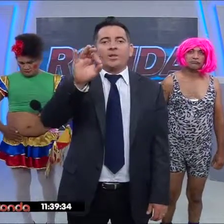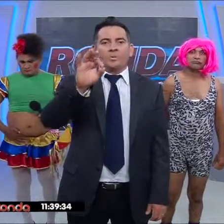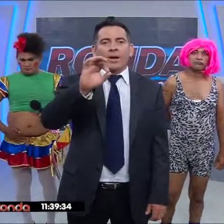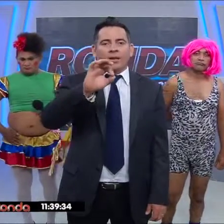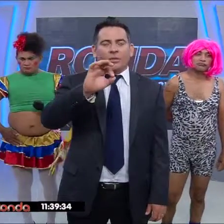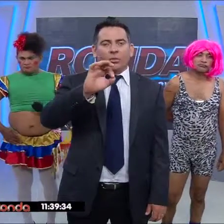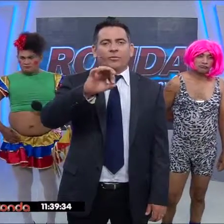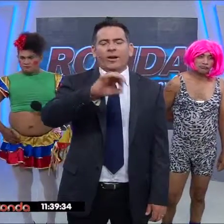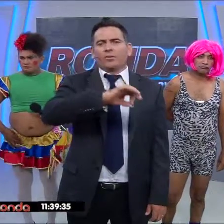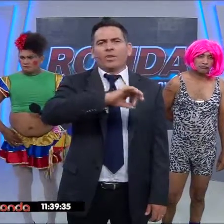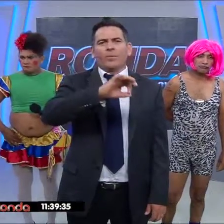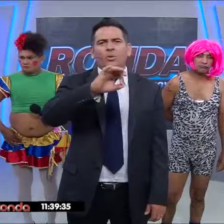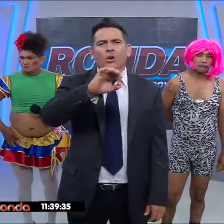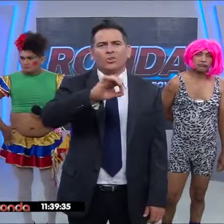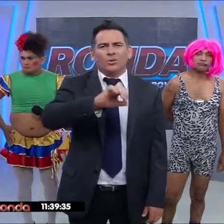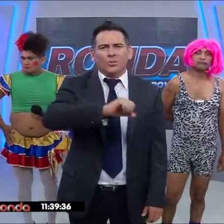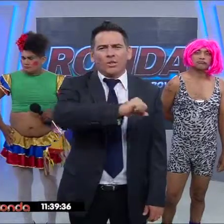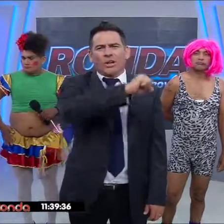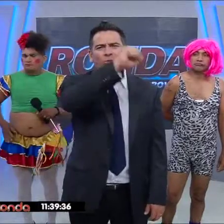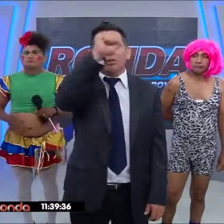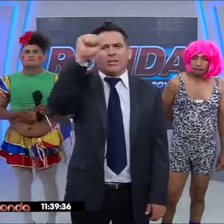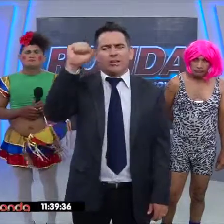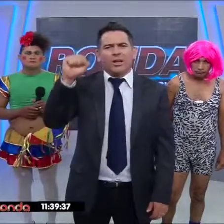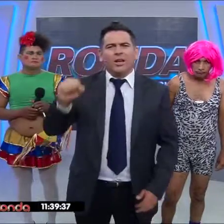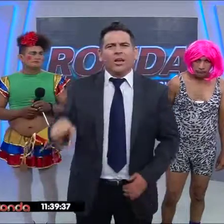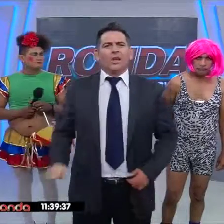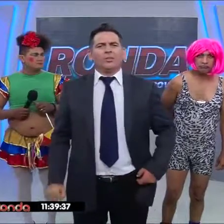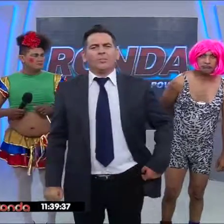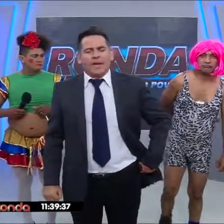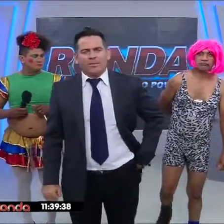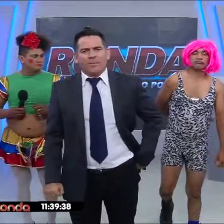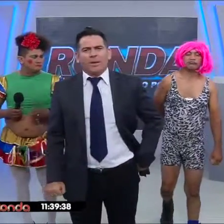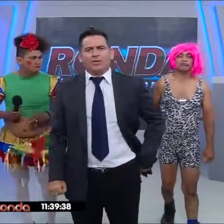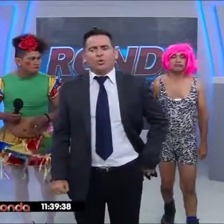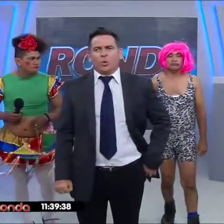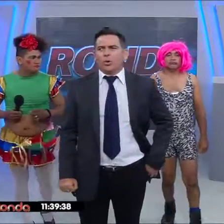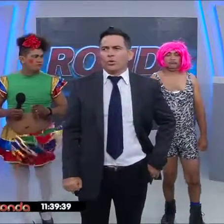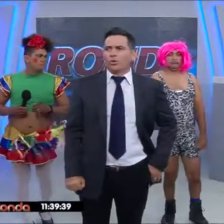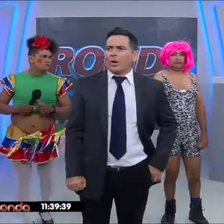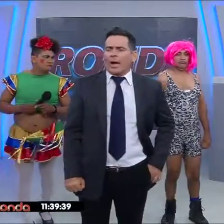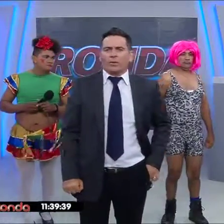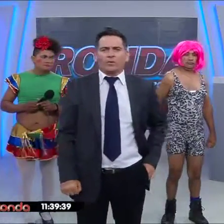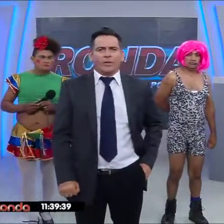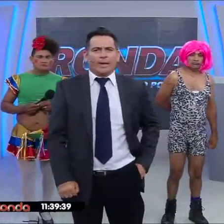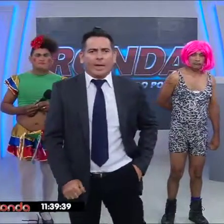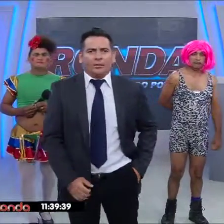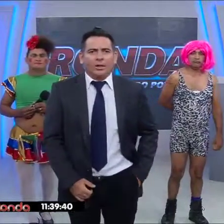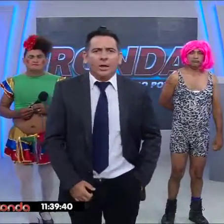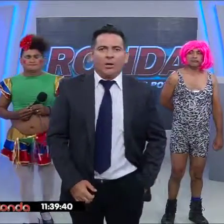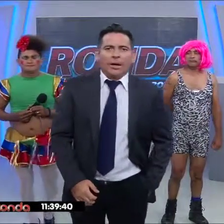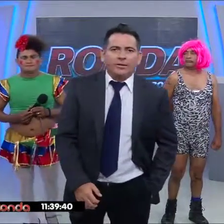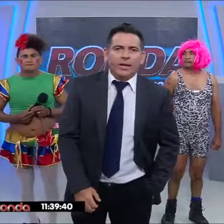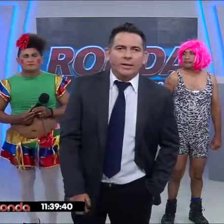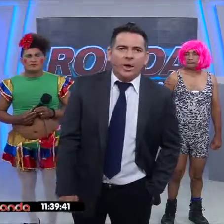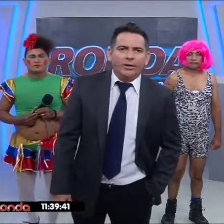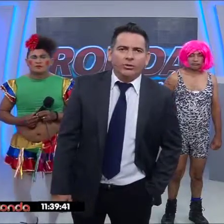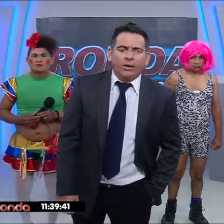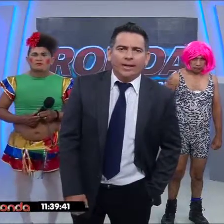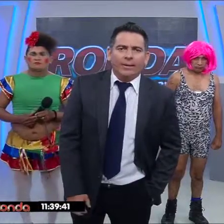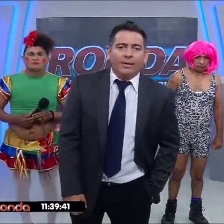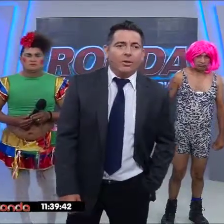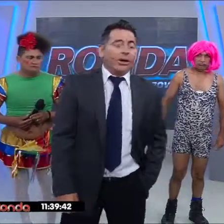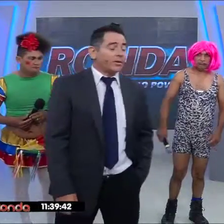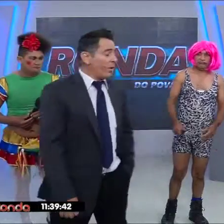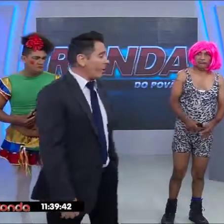é o telespectador, que faz com que a meu norte domine a audiência em praticamente todo o horário, toda a grade. Hora certa,